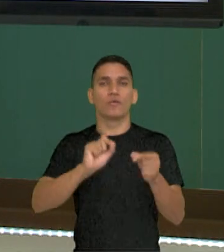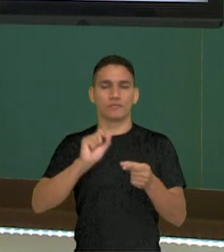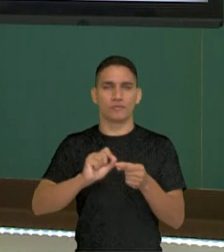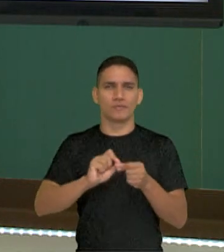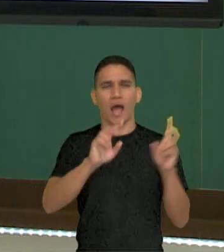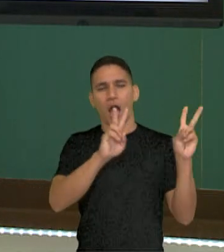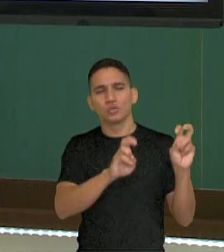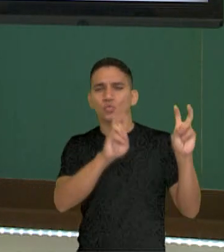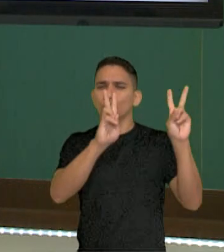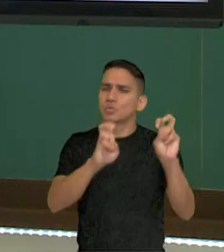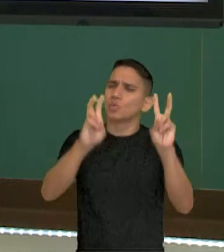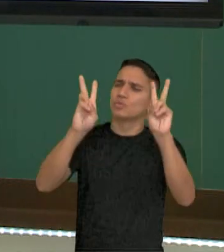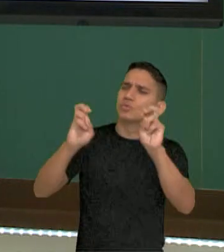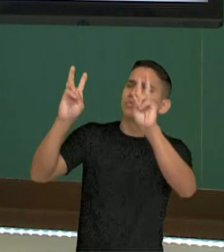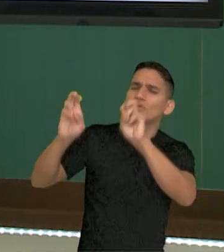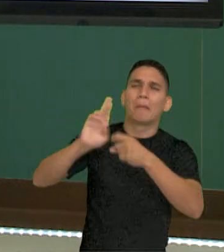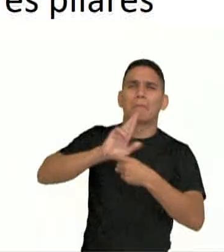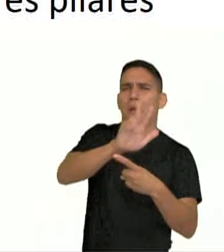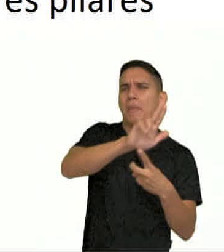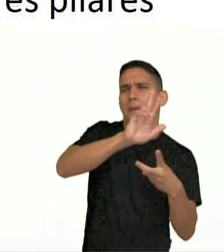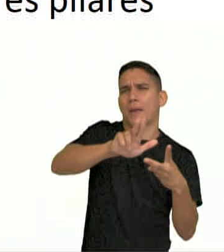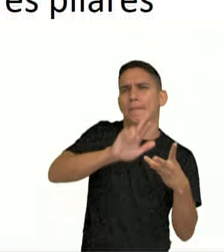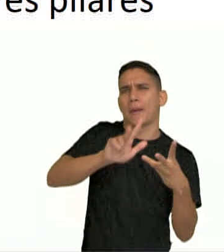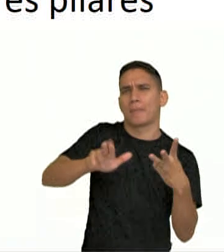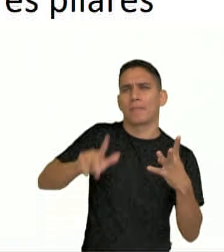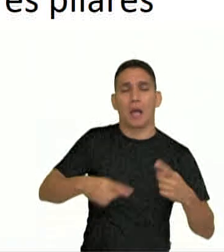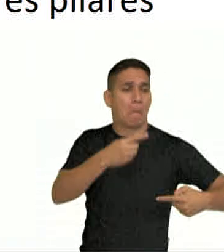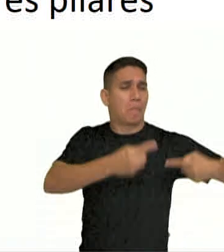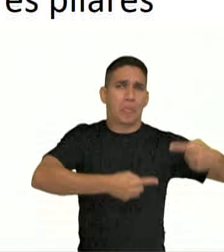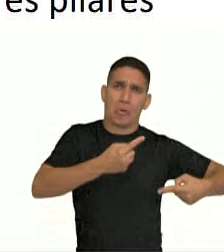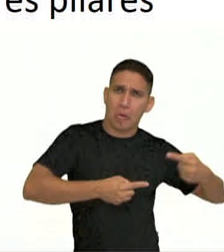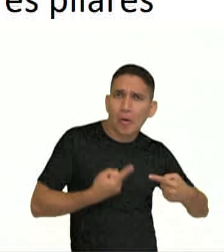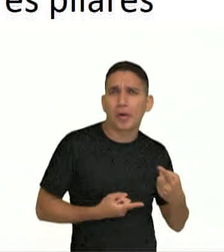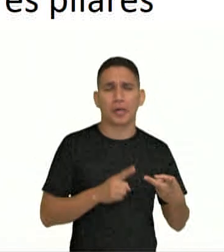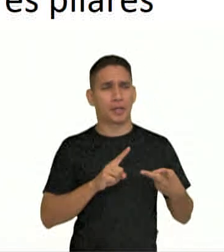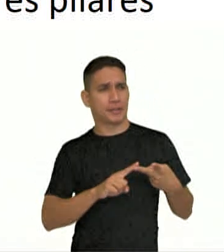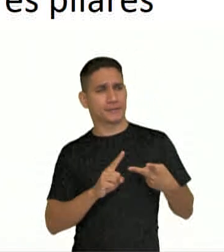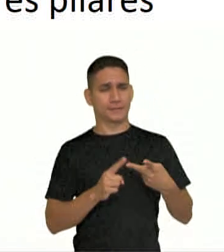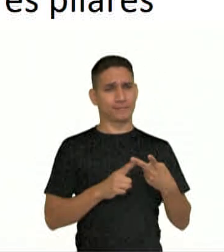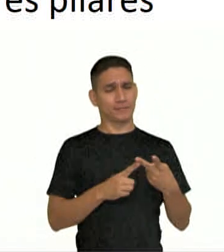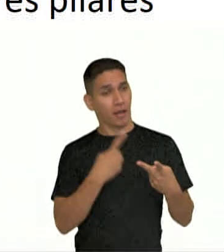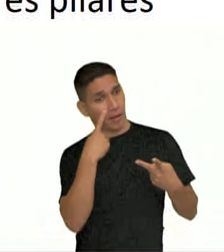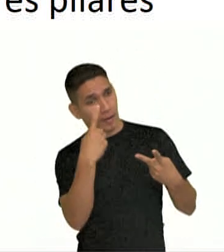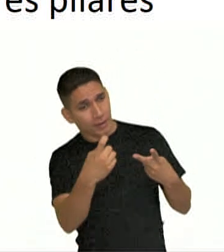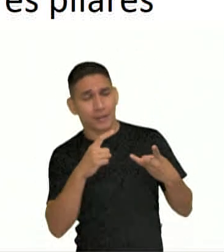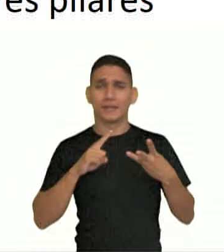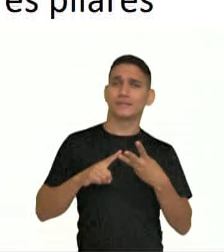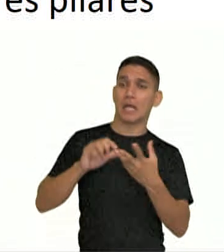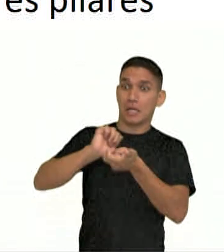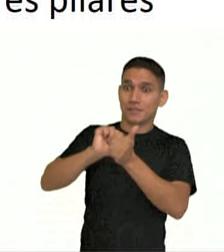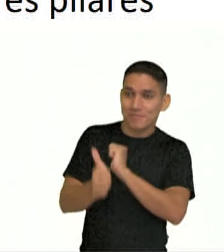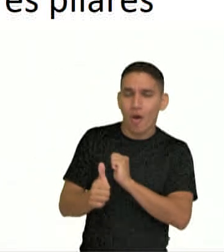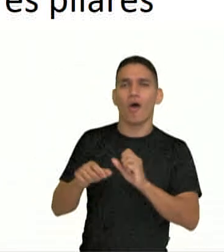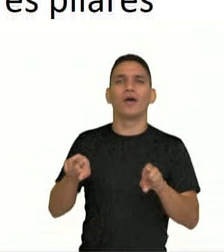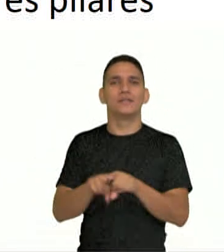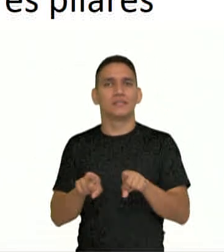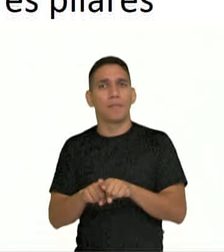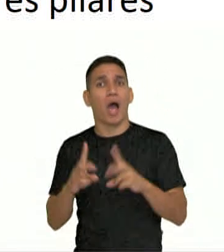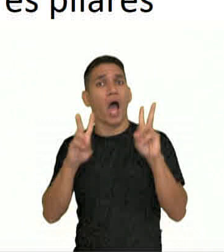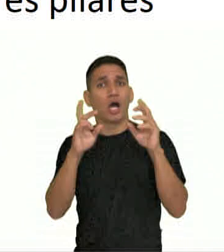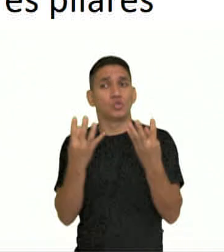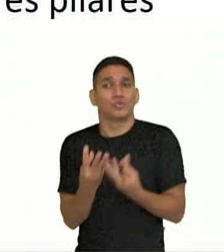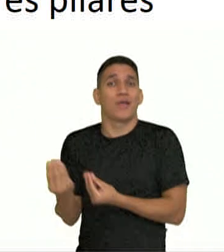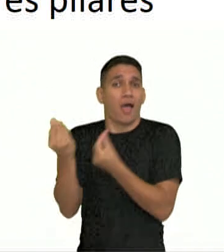de diversos temas, desde política, entretenimento e esportes até